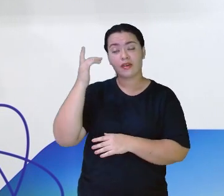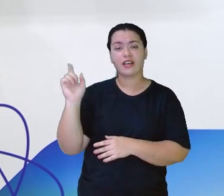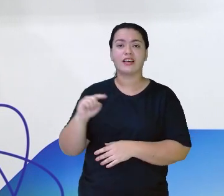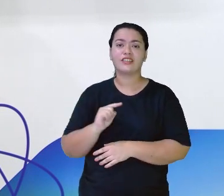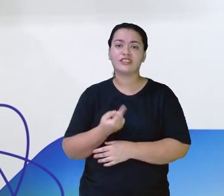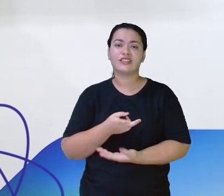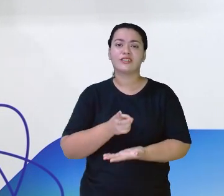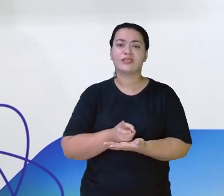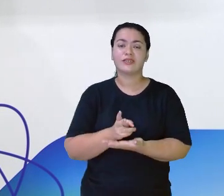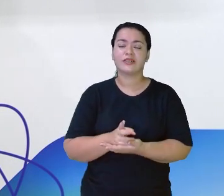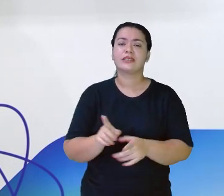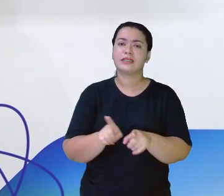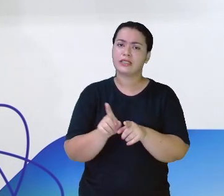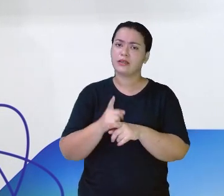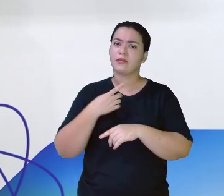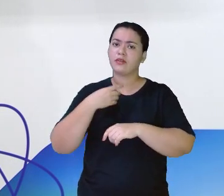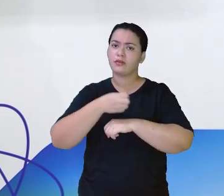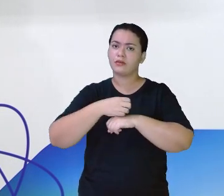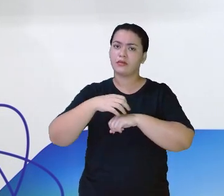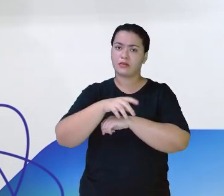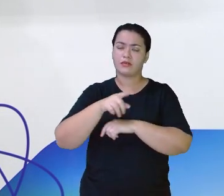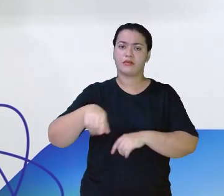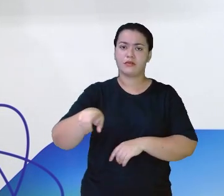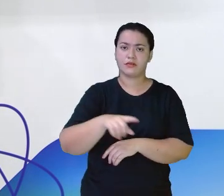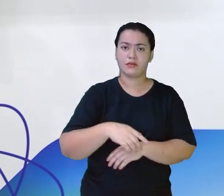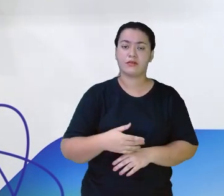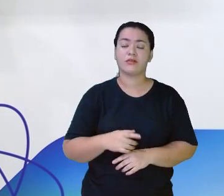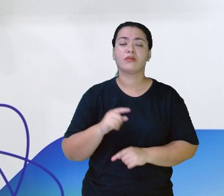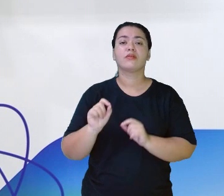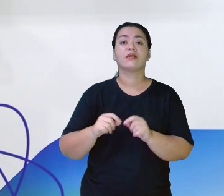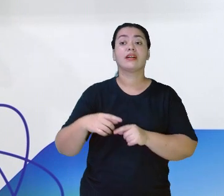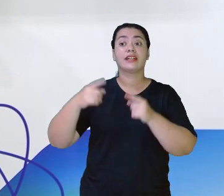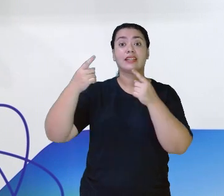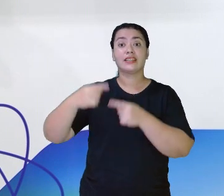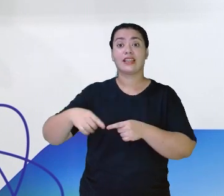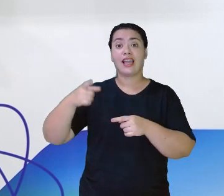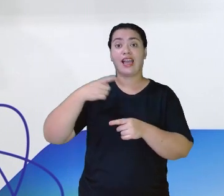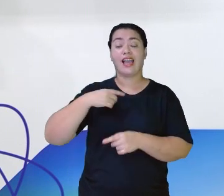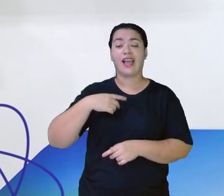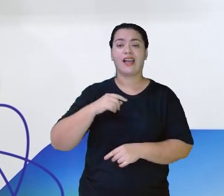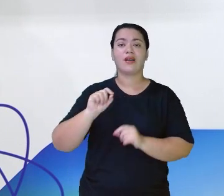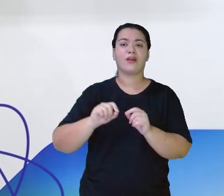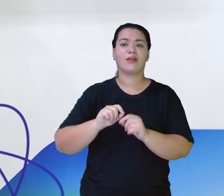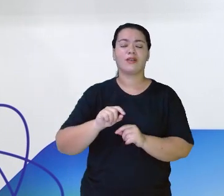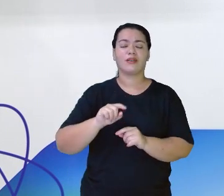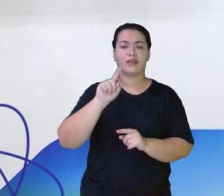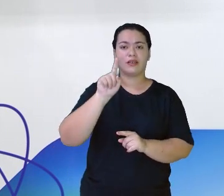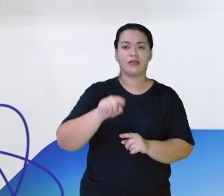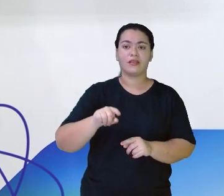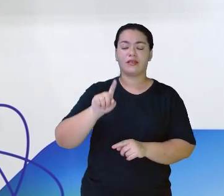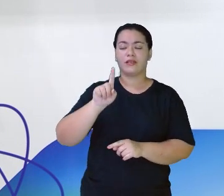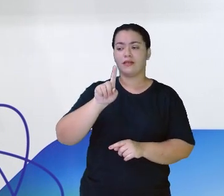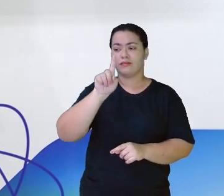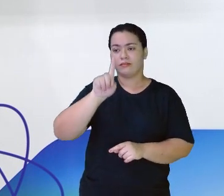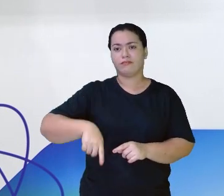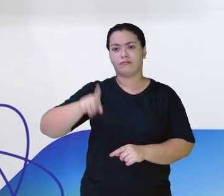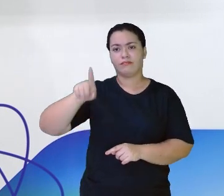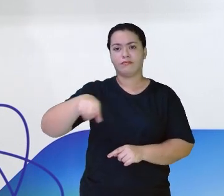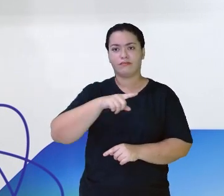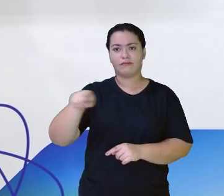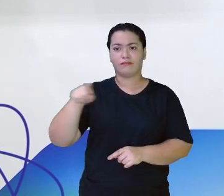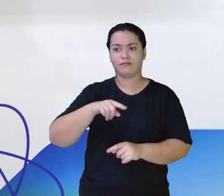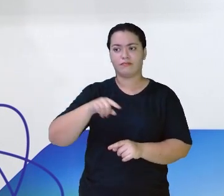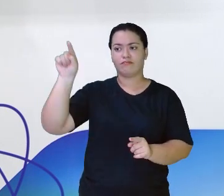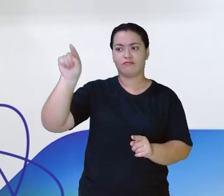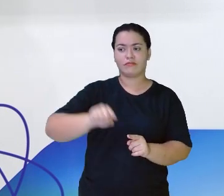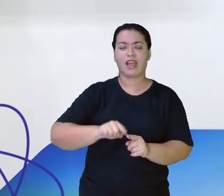E eu vou deixar até um recado, viu, Mauricéia, que eles estavam me pedindo aquele desafio do Jogo da Velha. Na segunda-feira a gente tá aqui junto, viu? Então